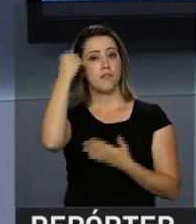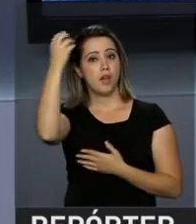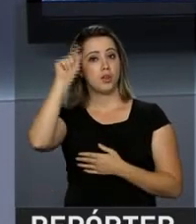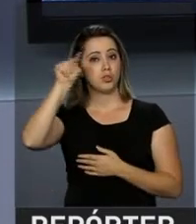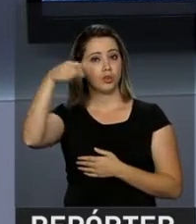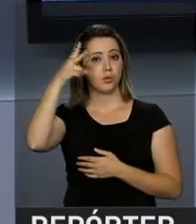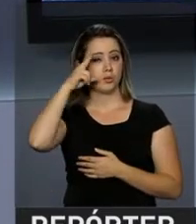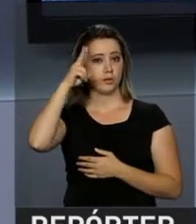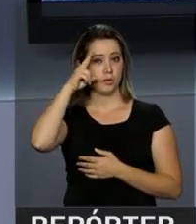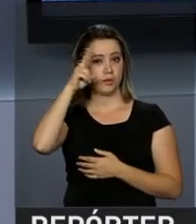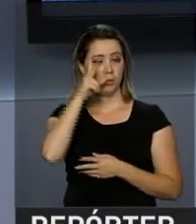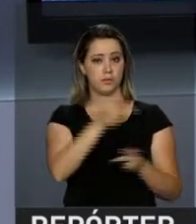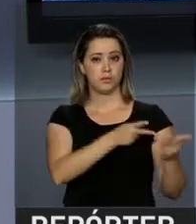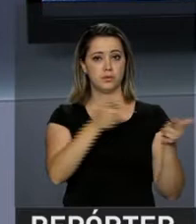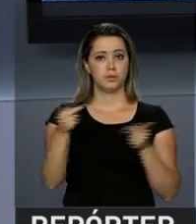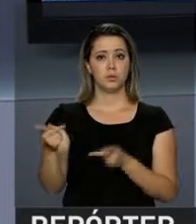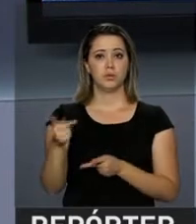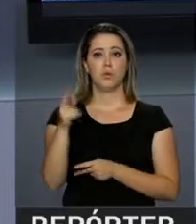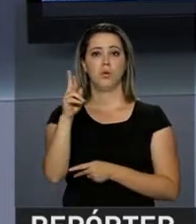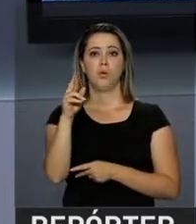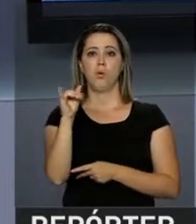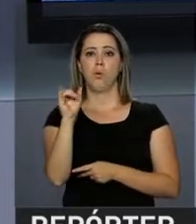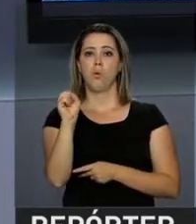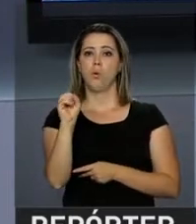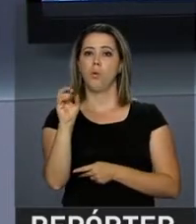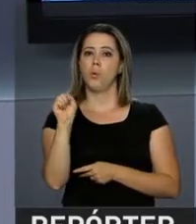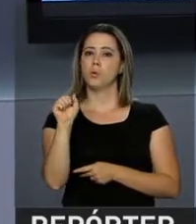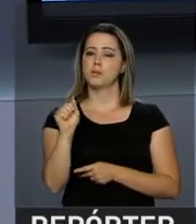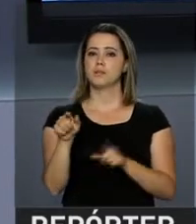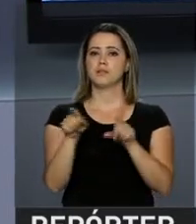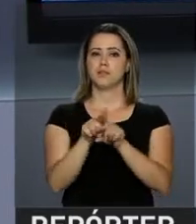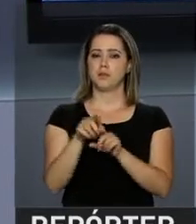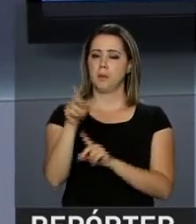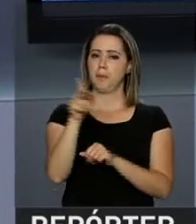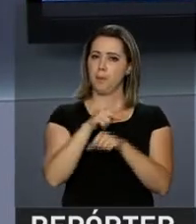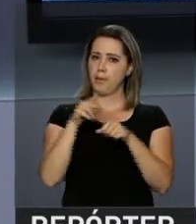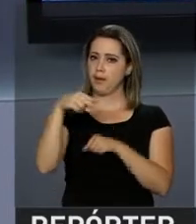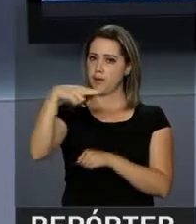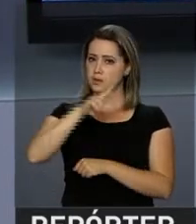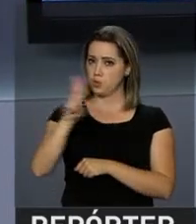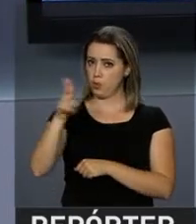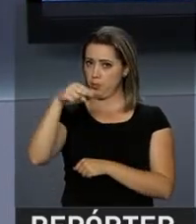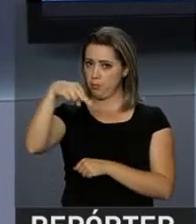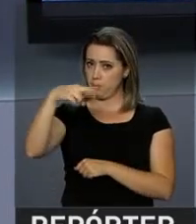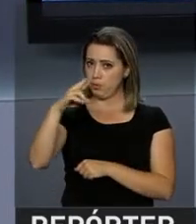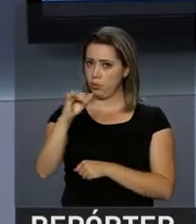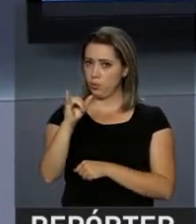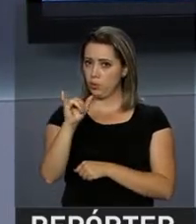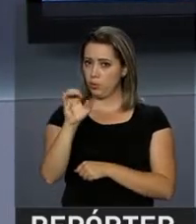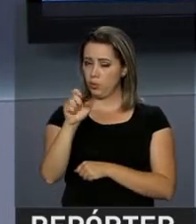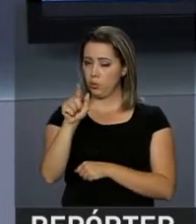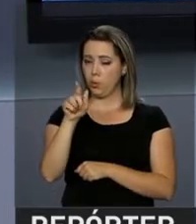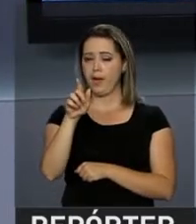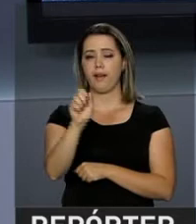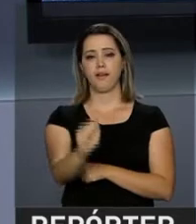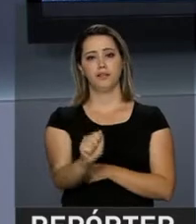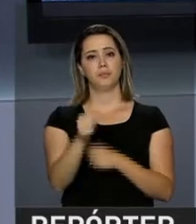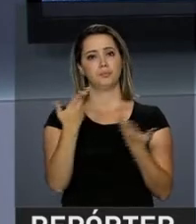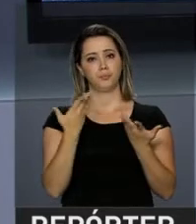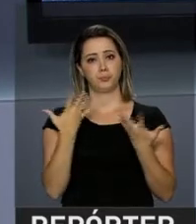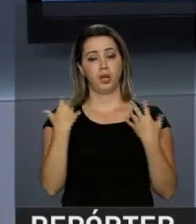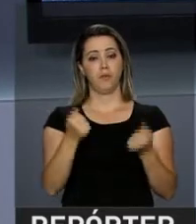segunda-feira para visitas à rússia ea noruega nós vamos falar agora com repórter nem pereira que está no palácio do planalto